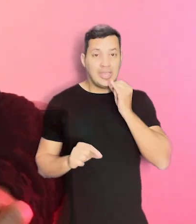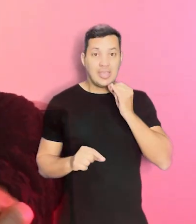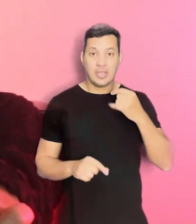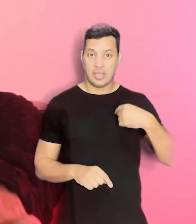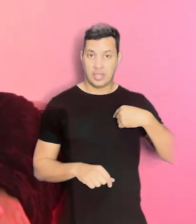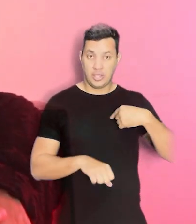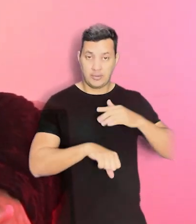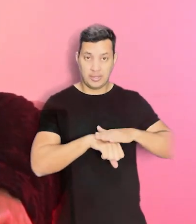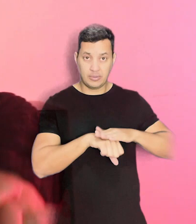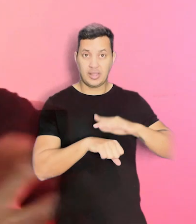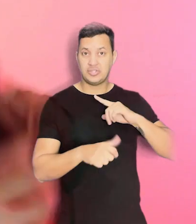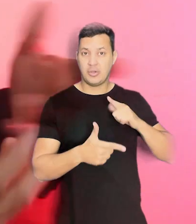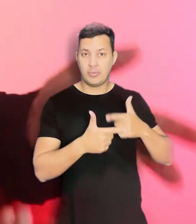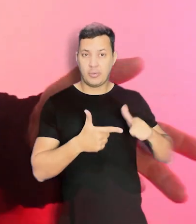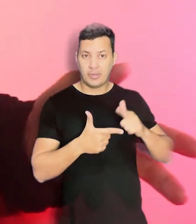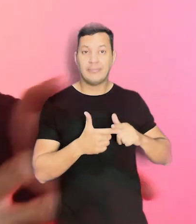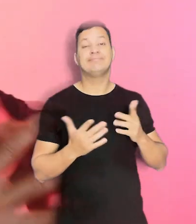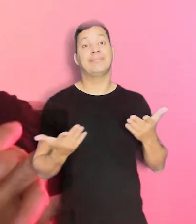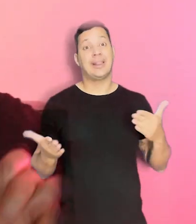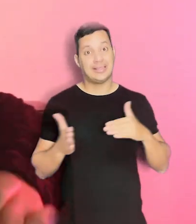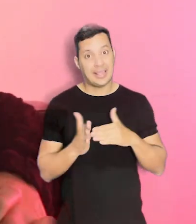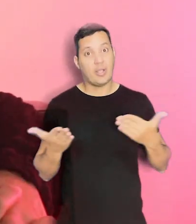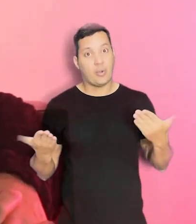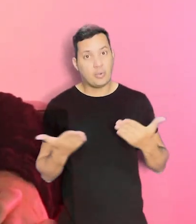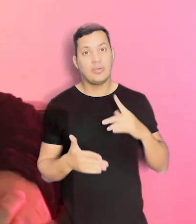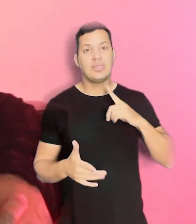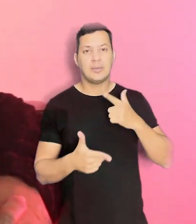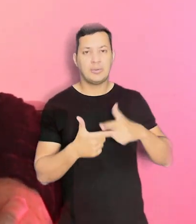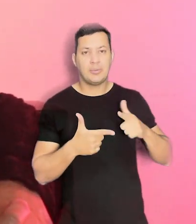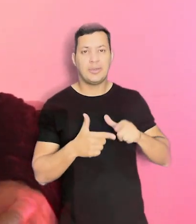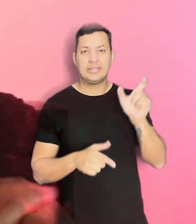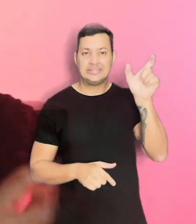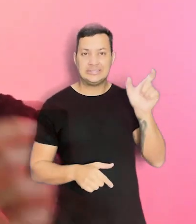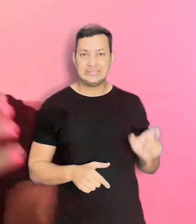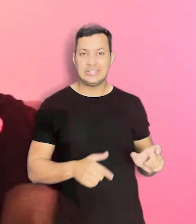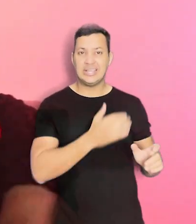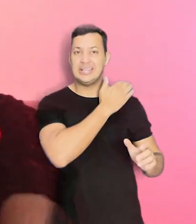Eu tinha um problema, aliás tenho até hoje um problema de coluna, né?